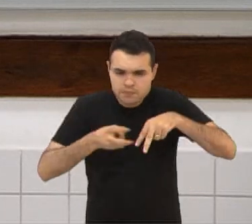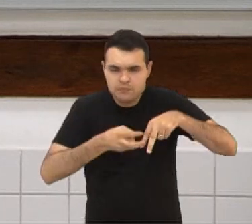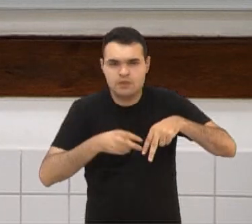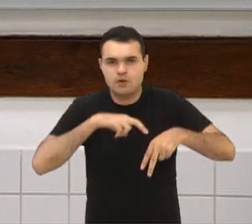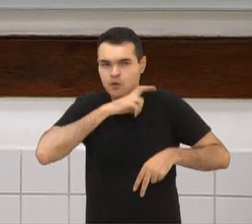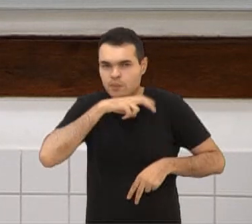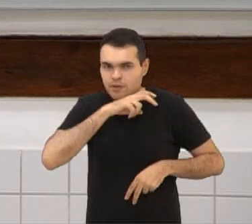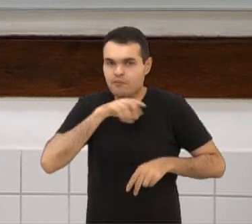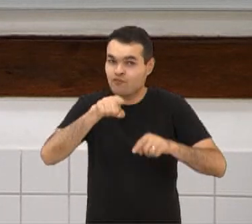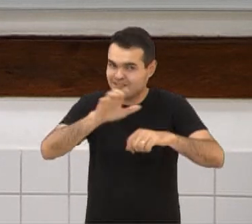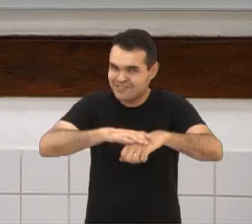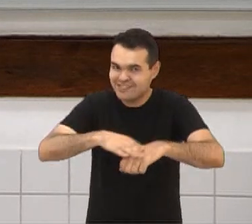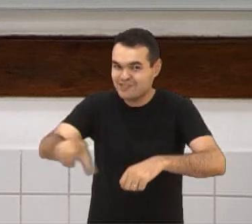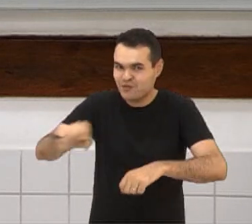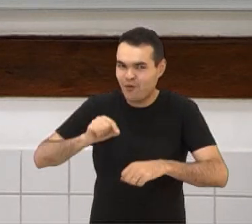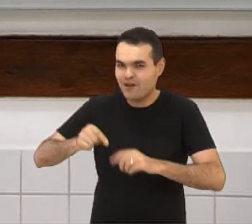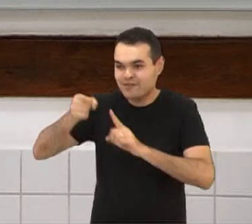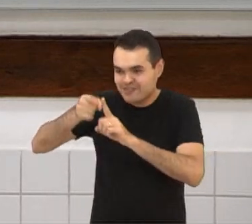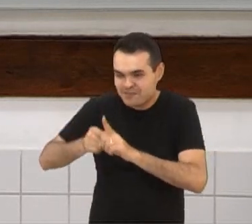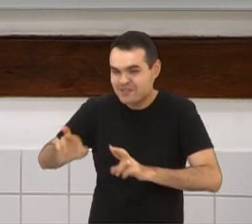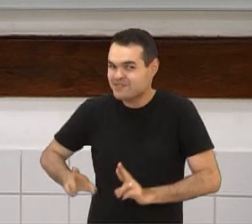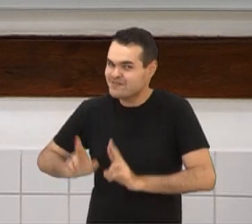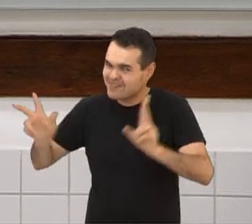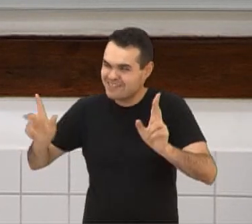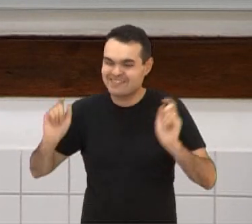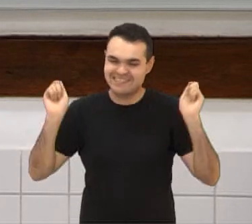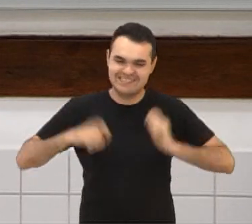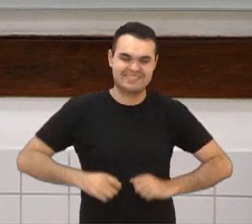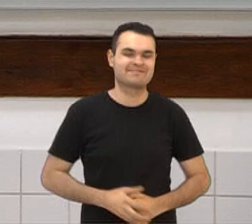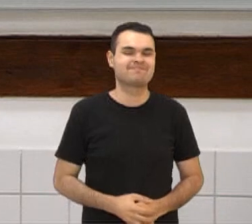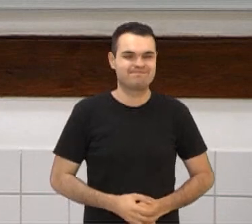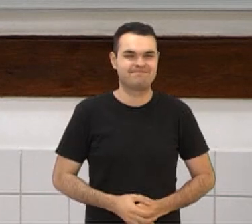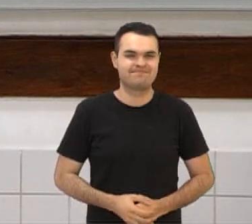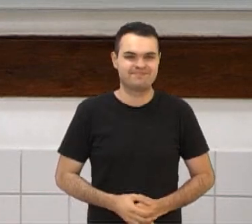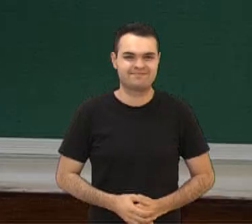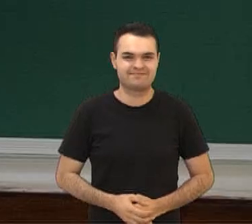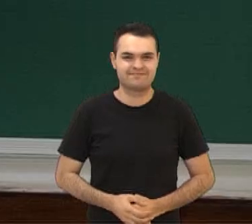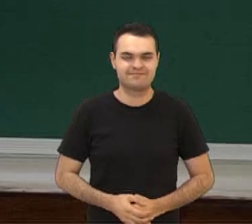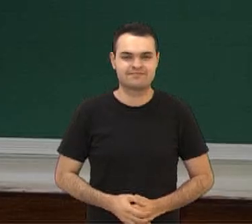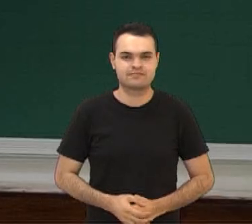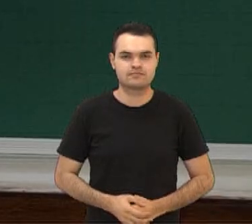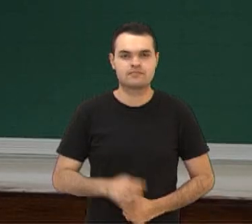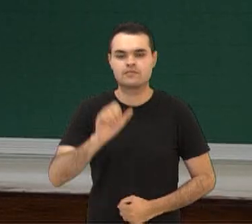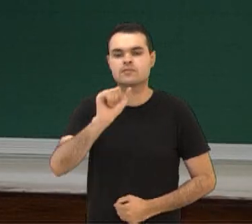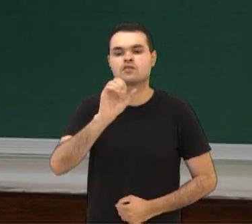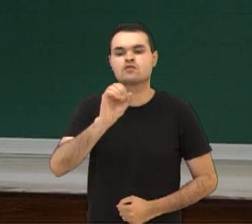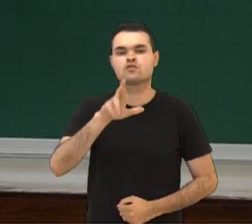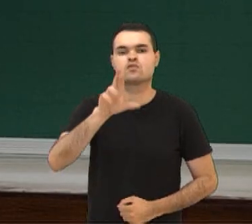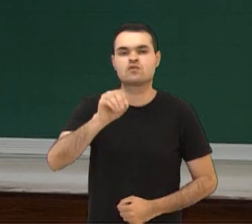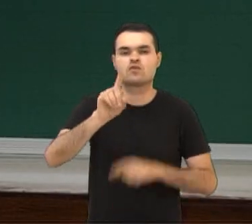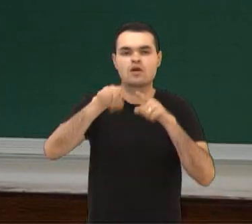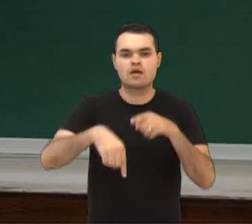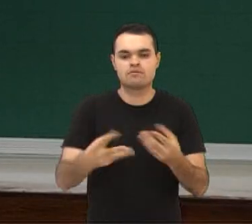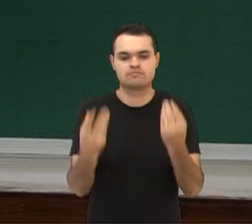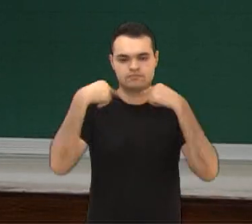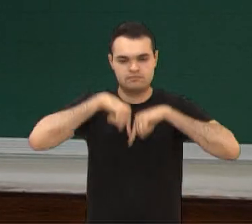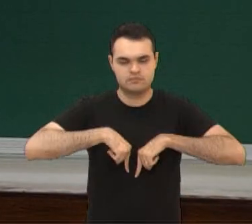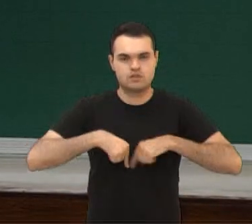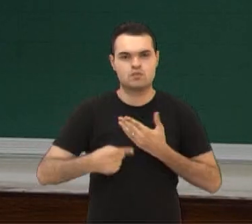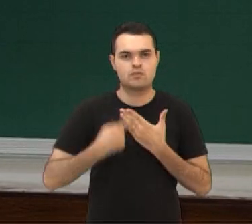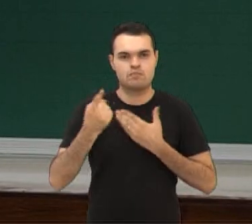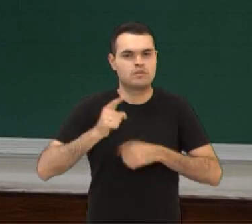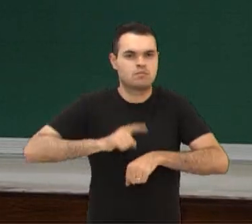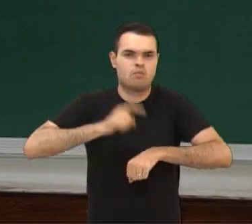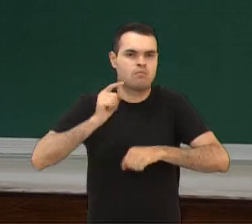escolha uma cobra de uma espécie diferente, se é que isso é possível, né? Soro, então, é uma imunização